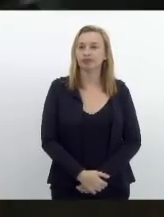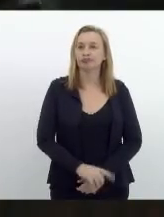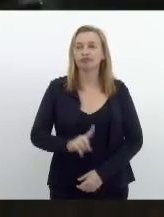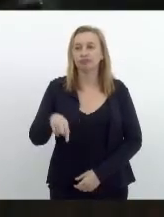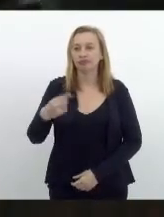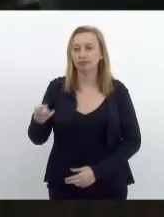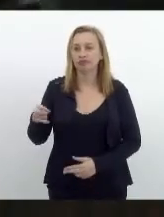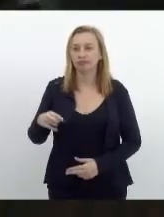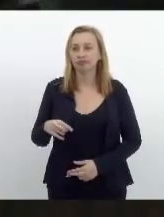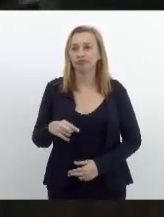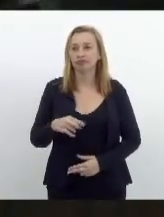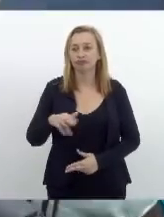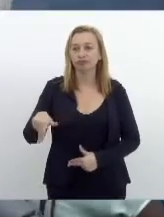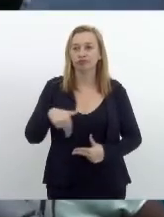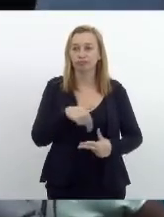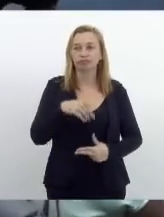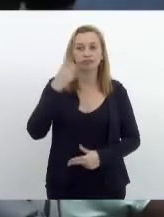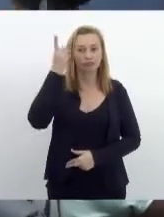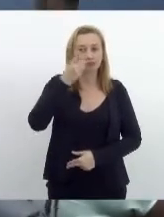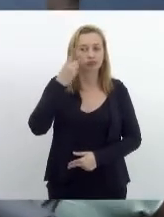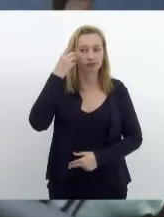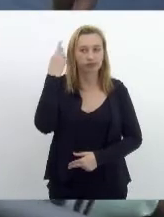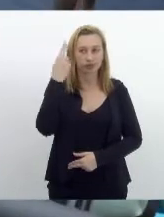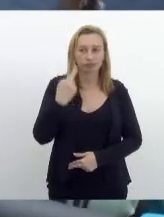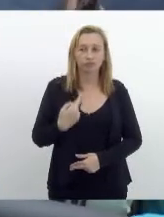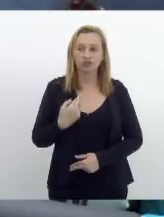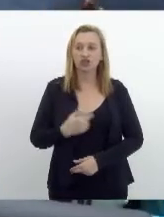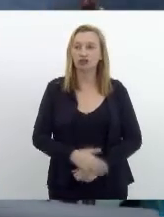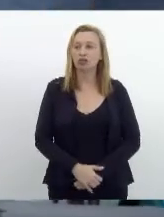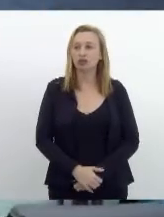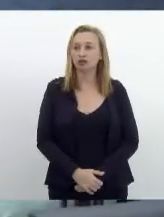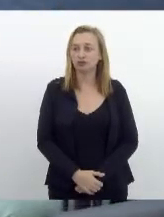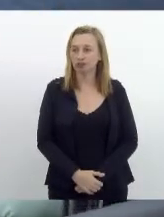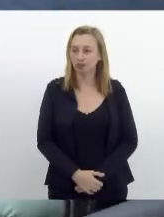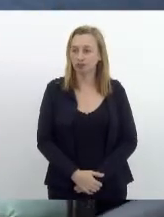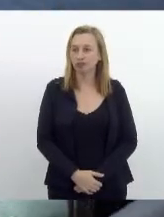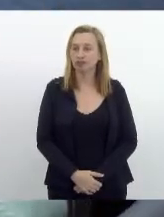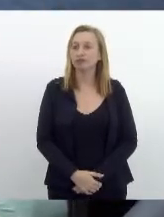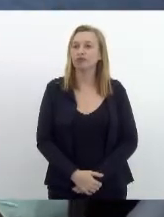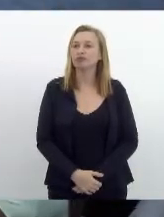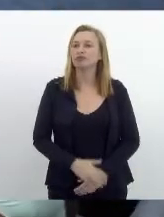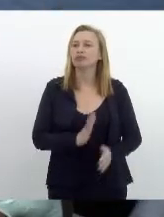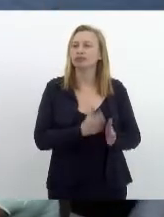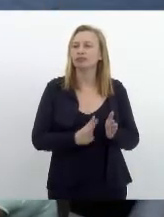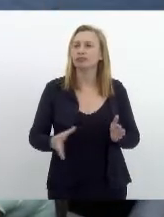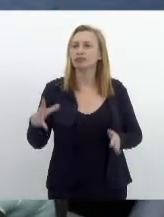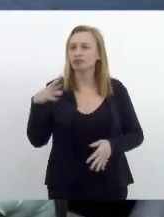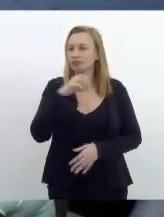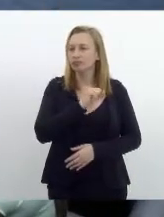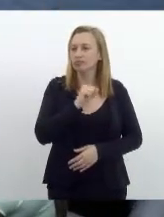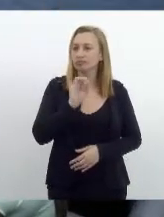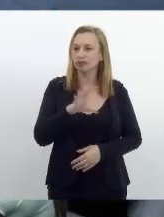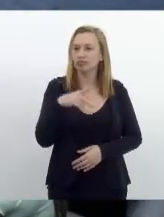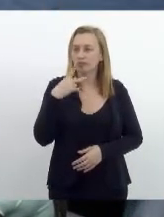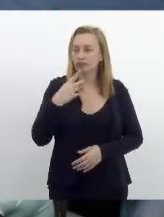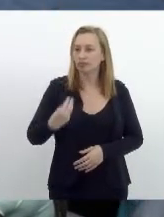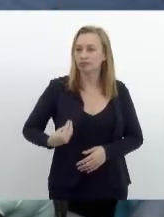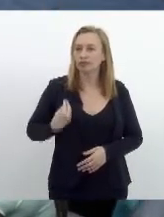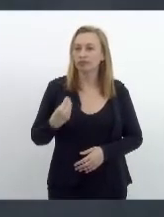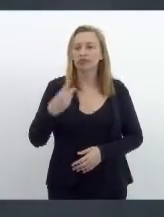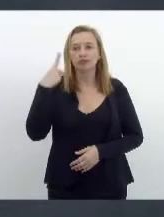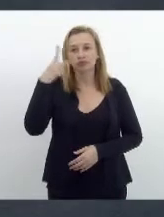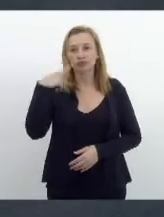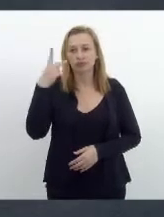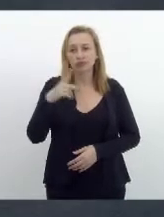Próxima oradora, deputada Renata. Presidente, permite um pela ordem rapidinho, só para anunciar a presença do